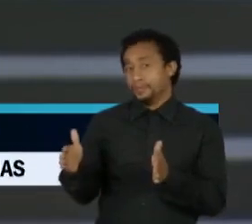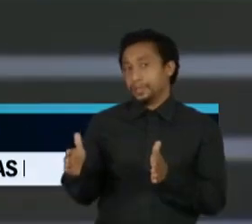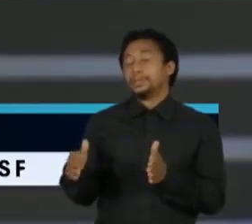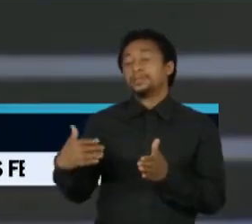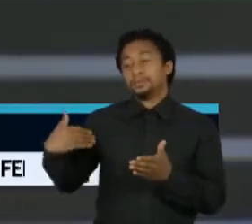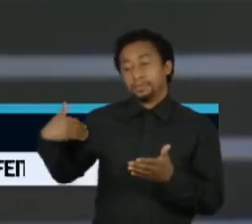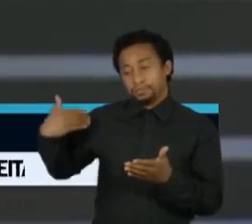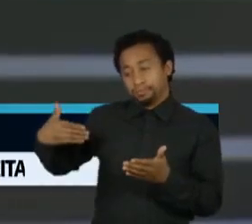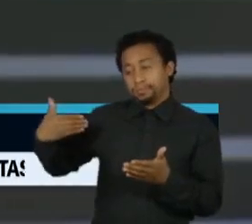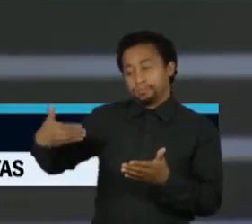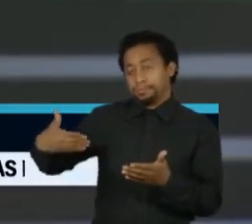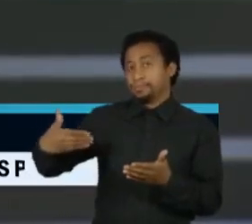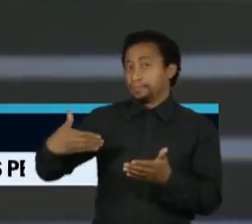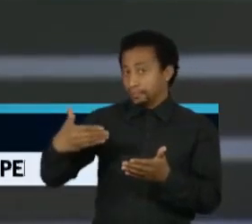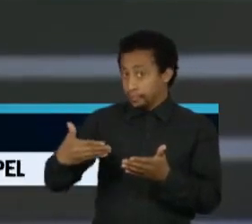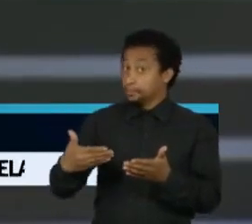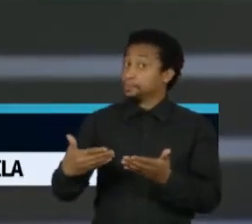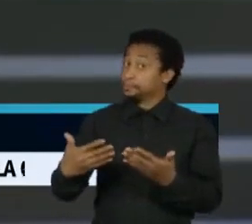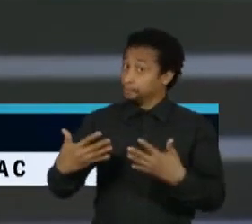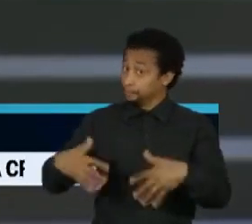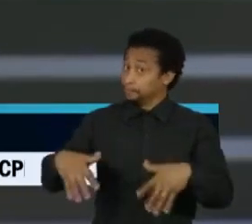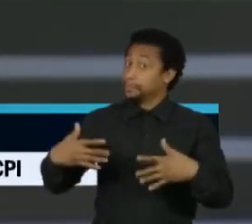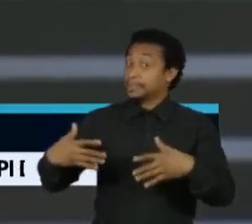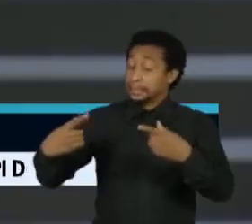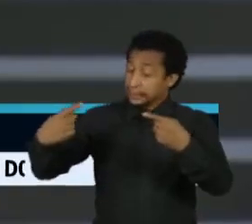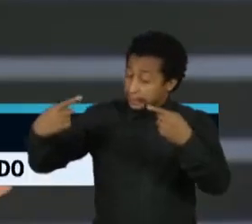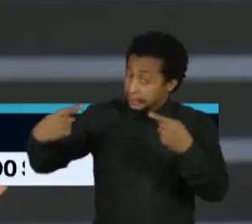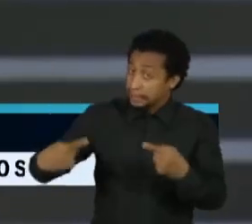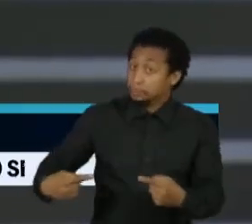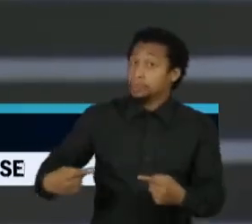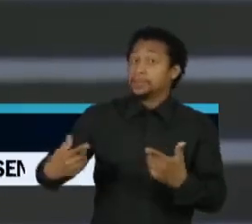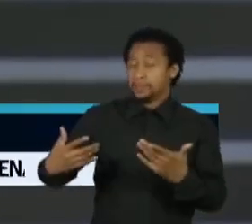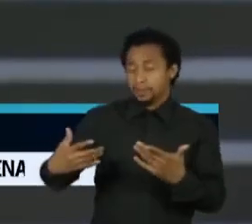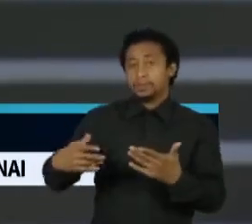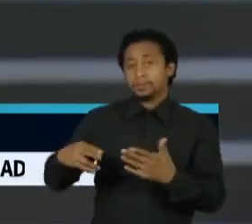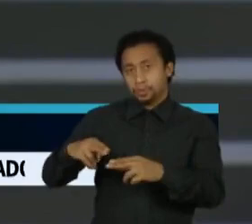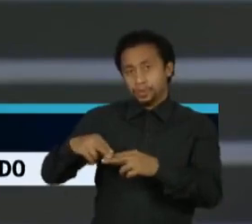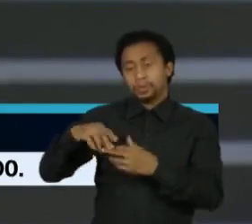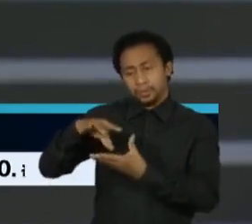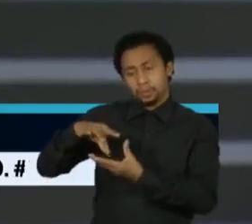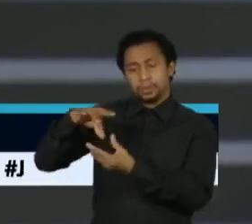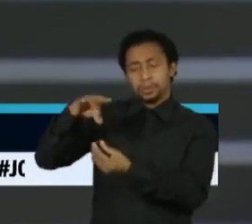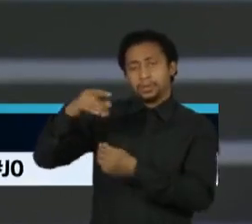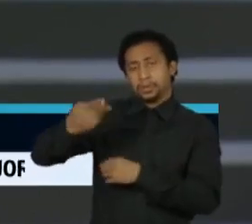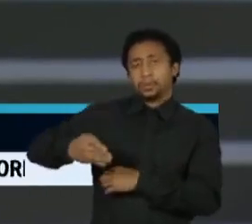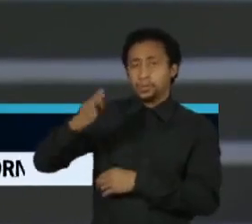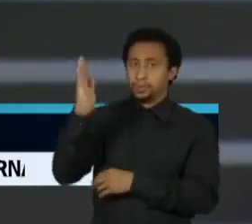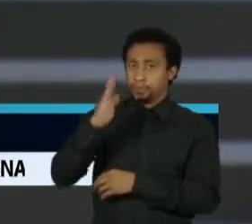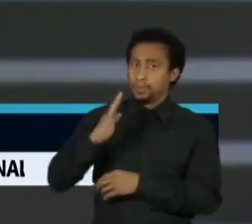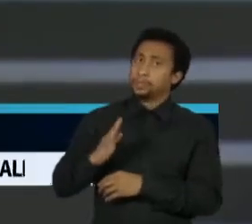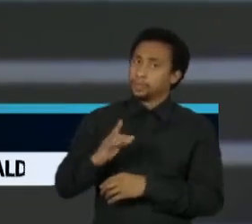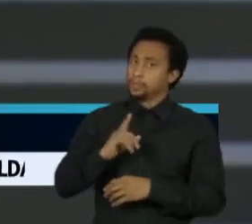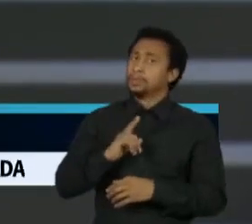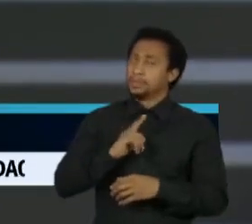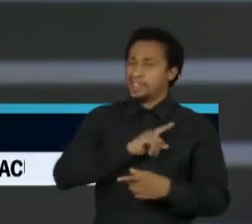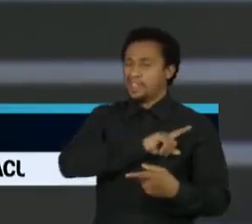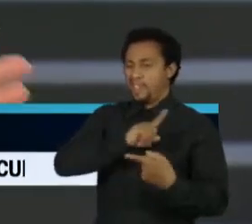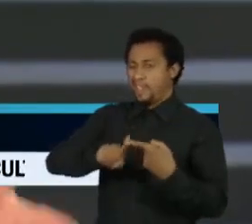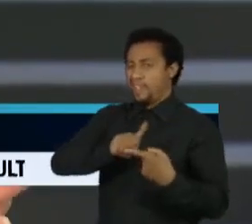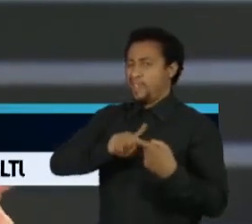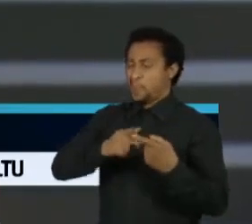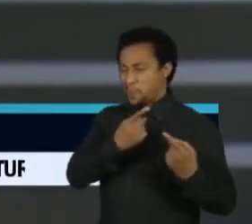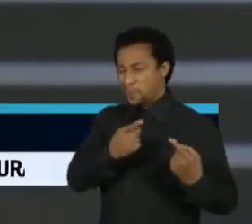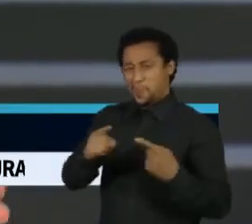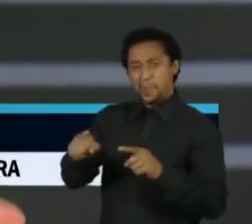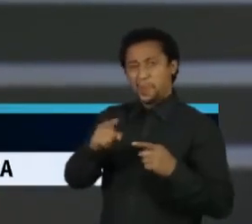se arrastado aí de tempos para cá, de um desafio com relação à institucionalidade brasileira, na verdade, mais do que desafio, ameaças à institucionalidade